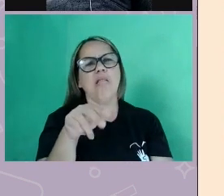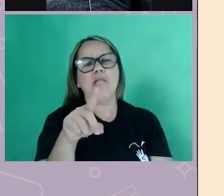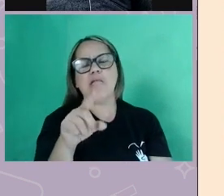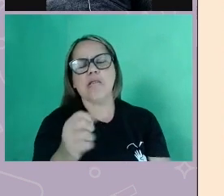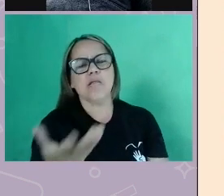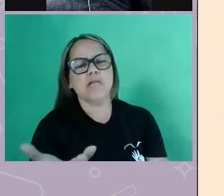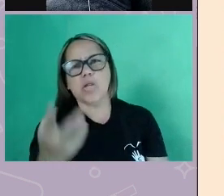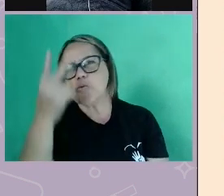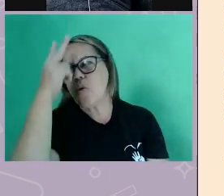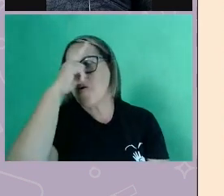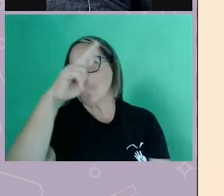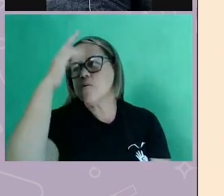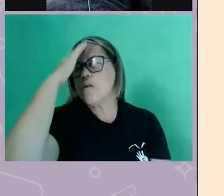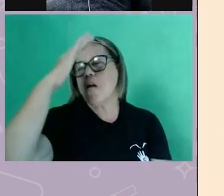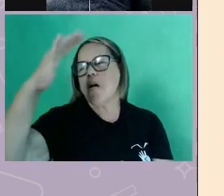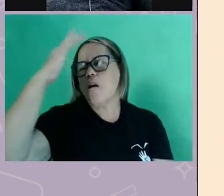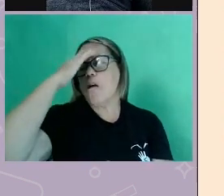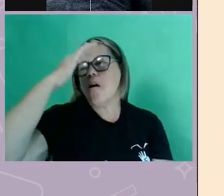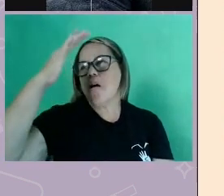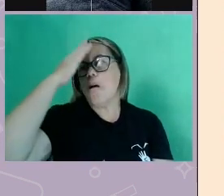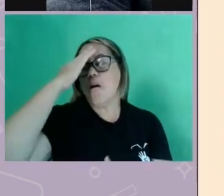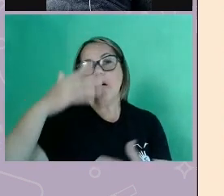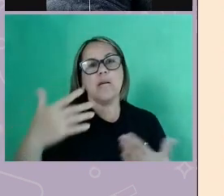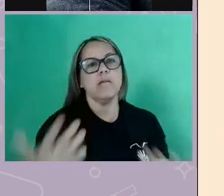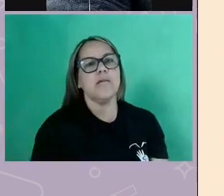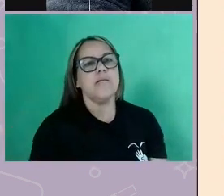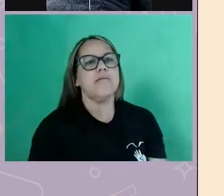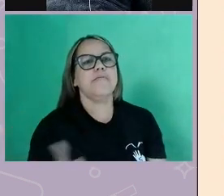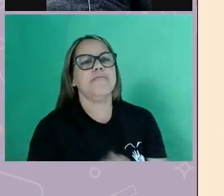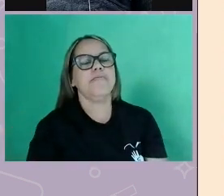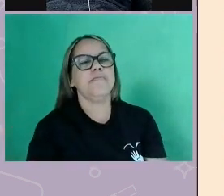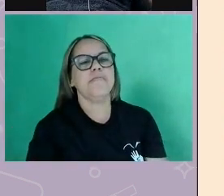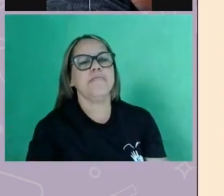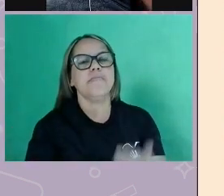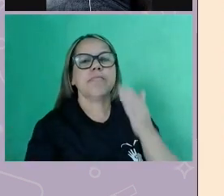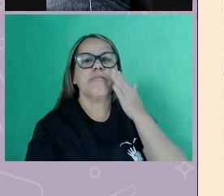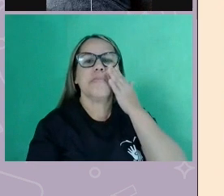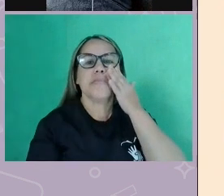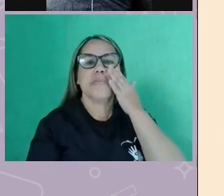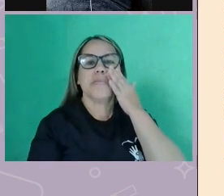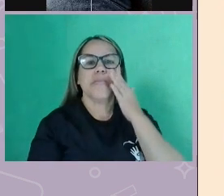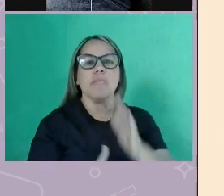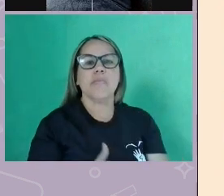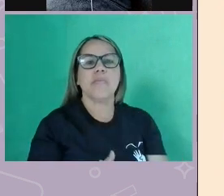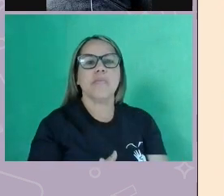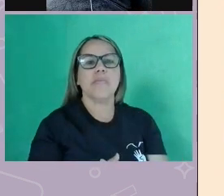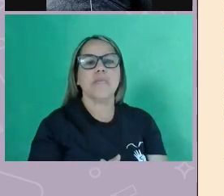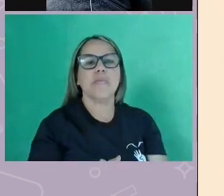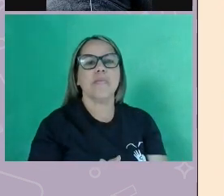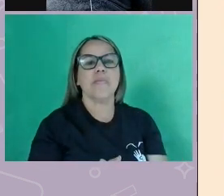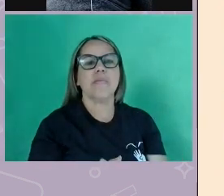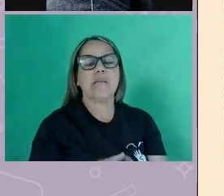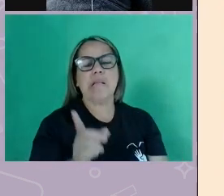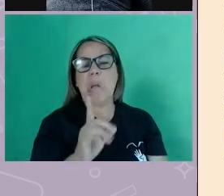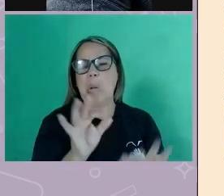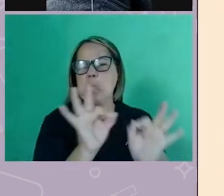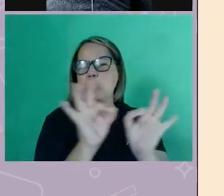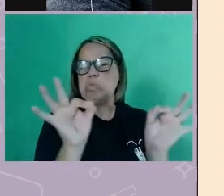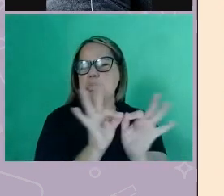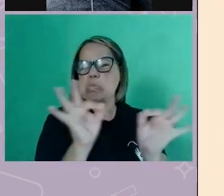histórias fantasiosas portanto inverossímeis veja não não é tão simples assim